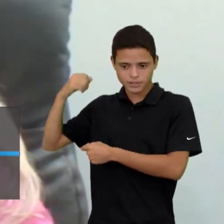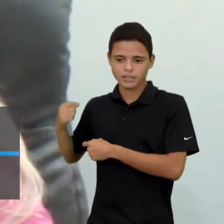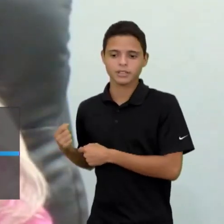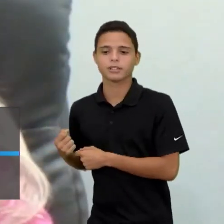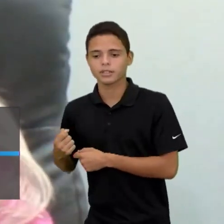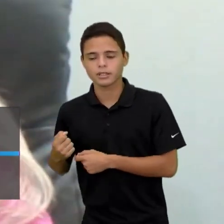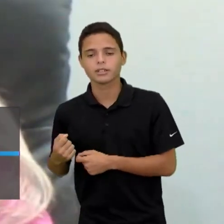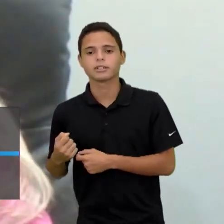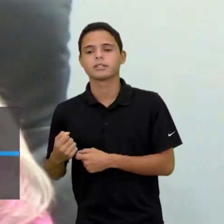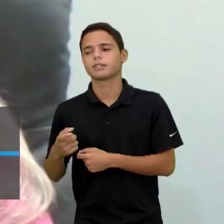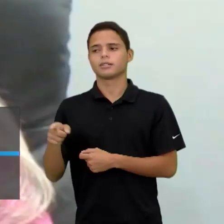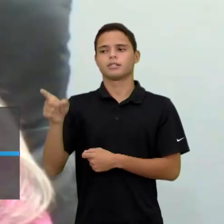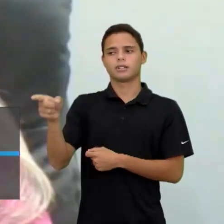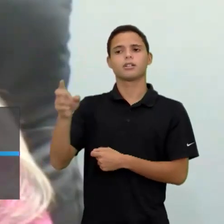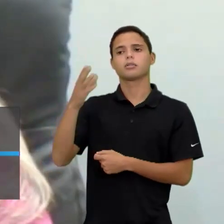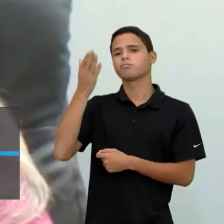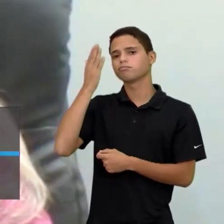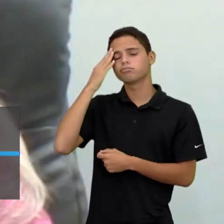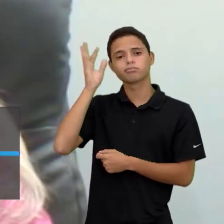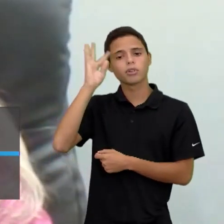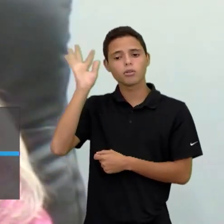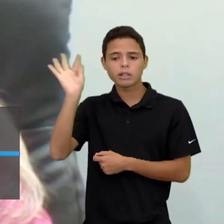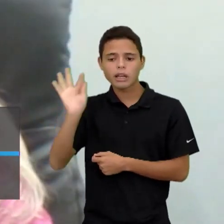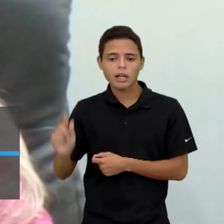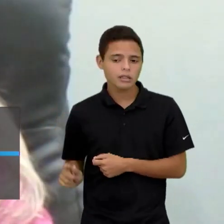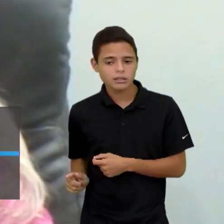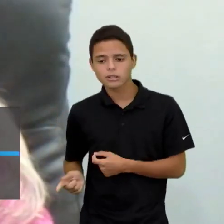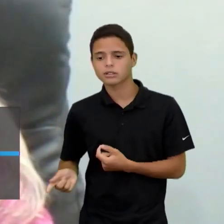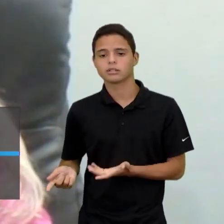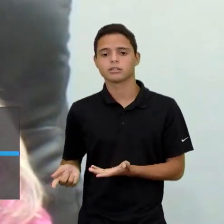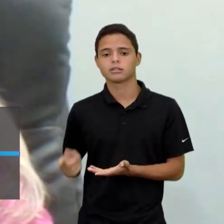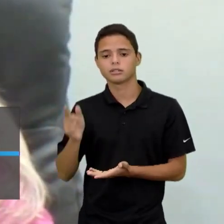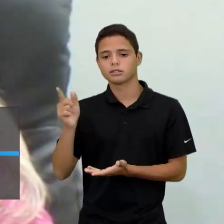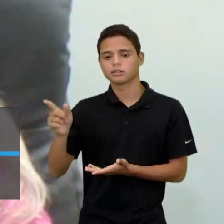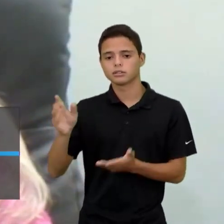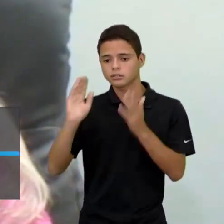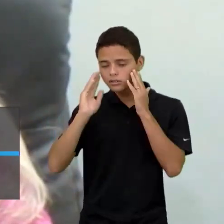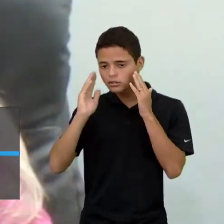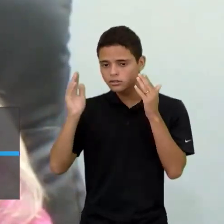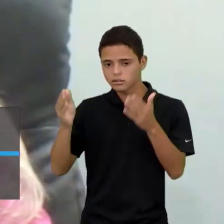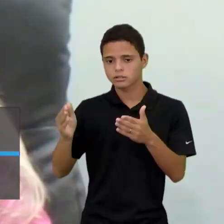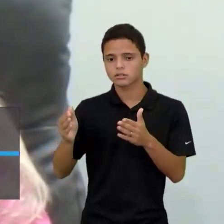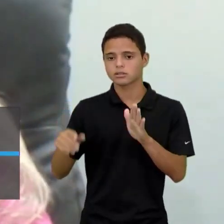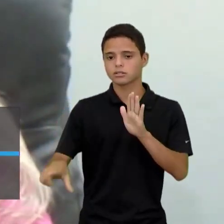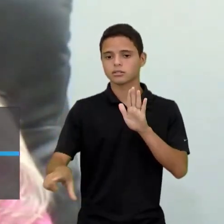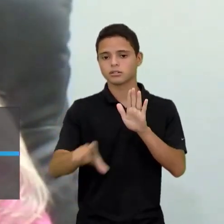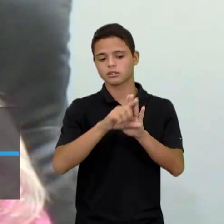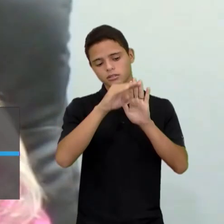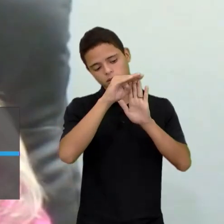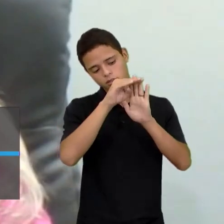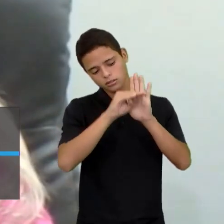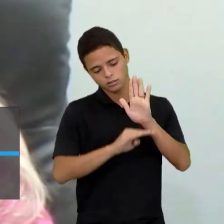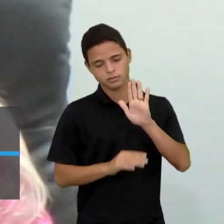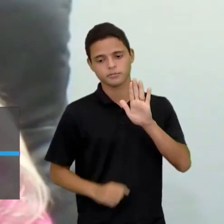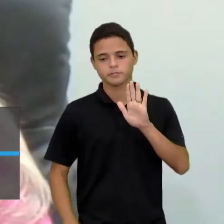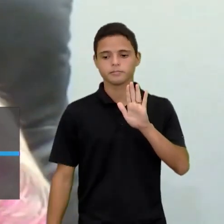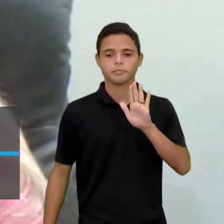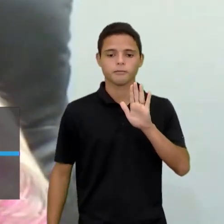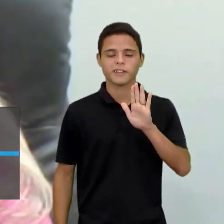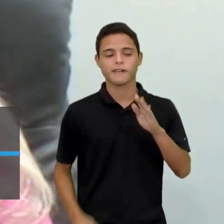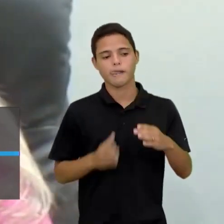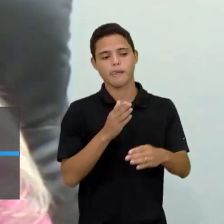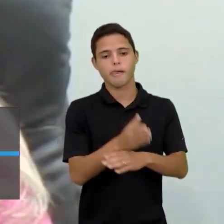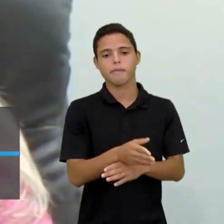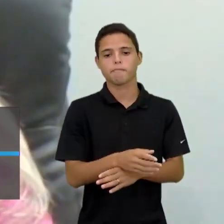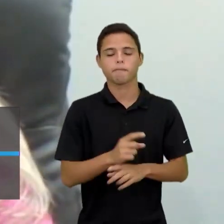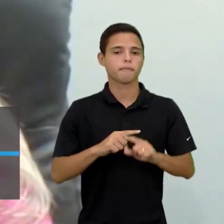sabe está no laudo. Está lá, no laudo, na hora que ele entra na escola. Mas o que